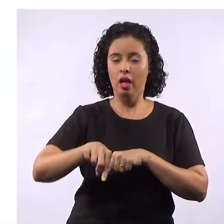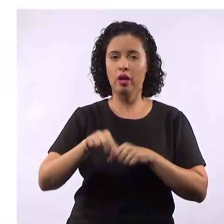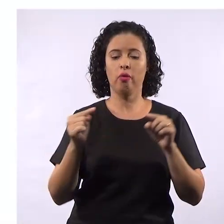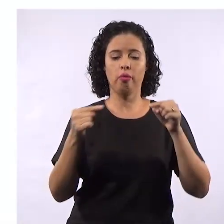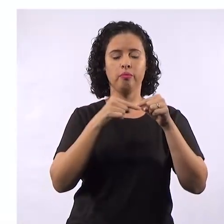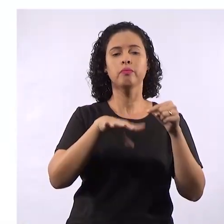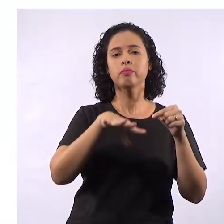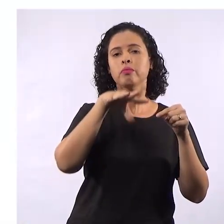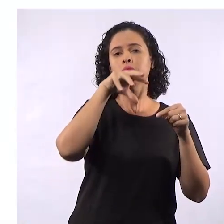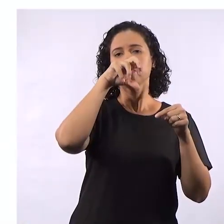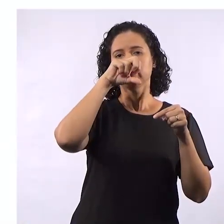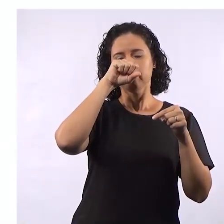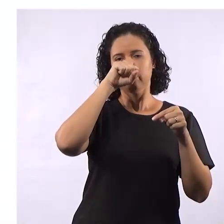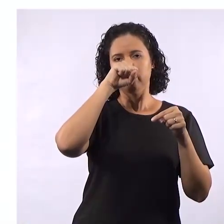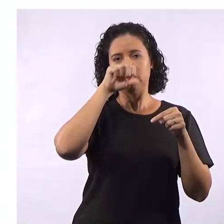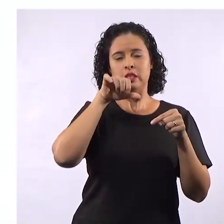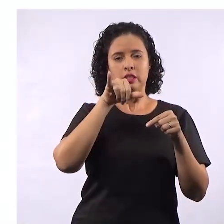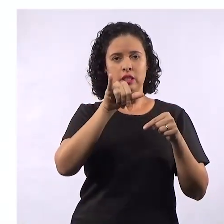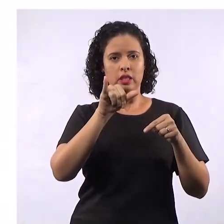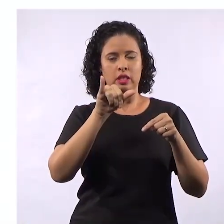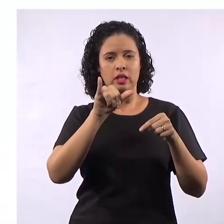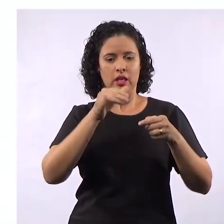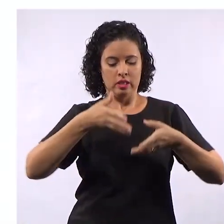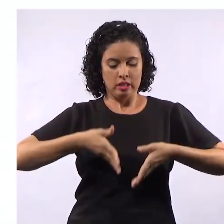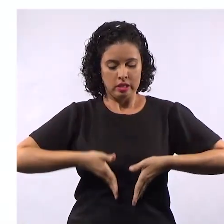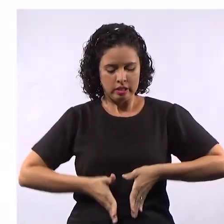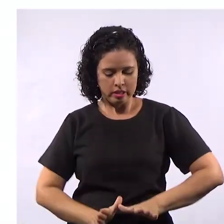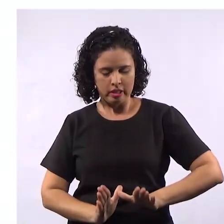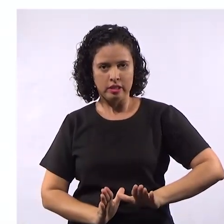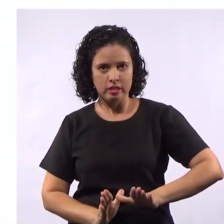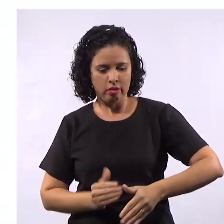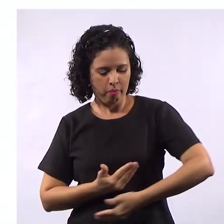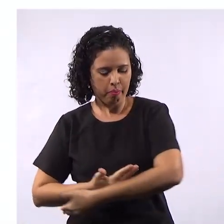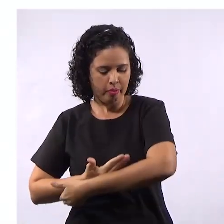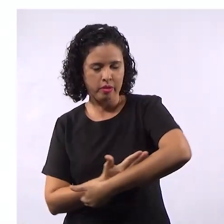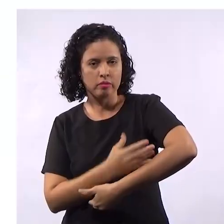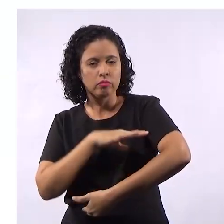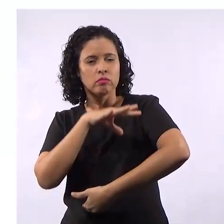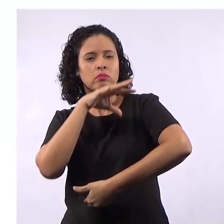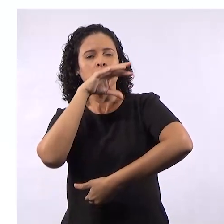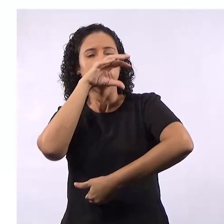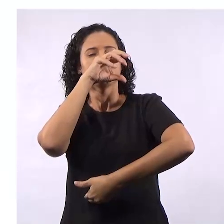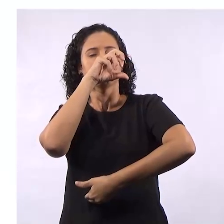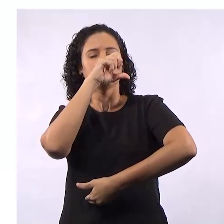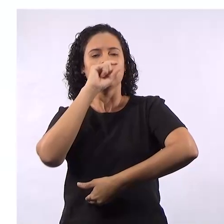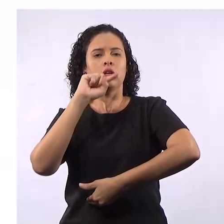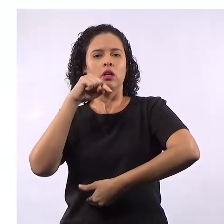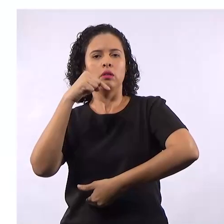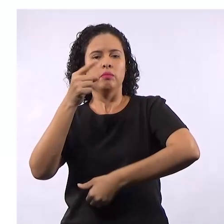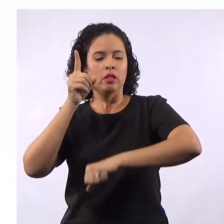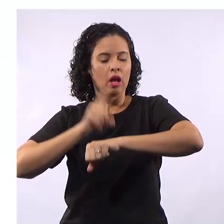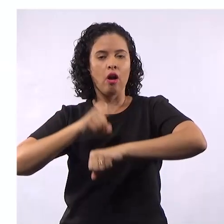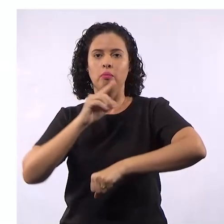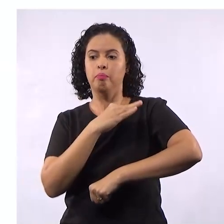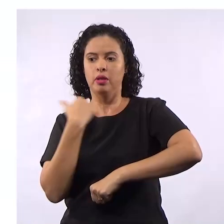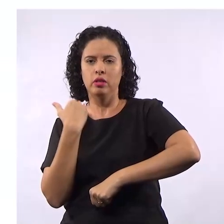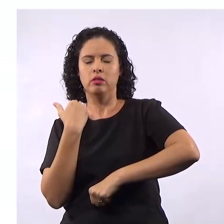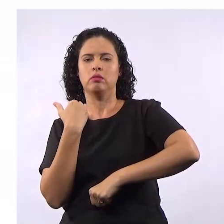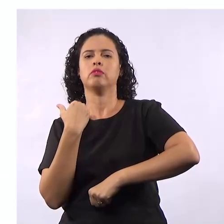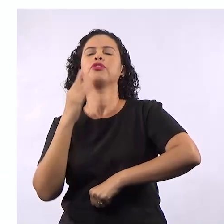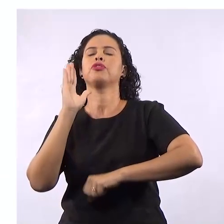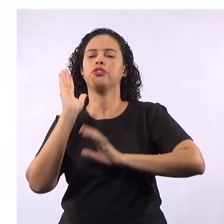por lei, tem lei que proíbe aborto, por exemplo. Então, ali toda pessoa é capaz de direitos e deveres na ordem civil. Então,